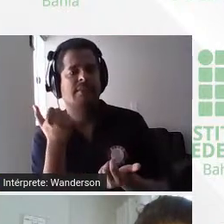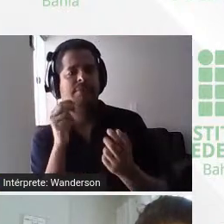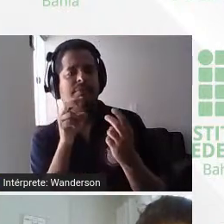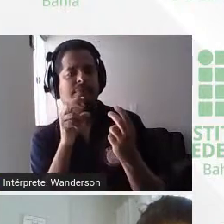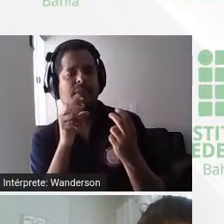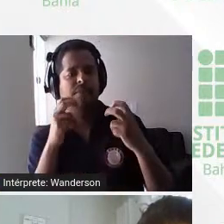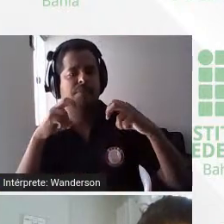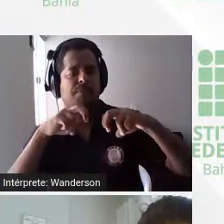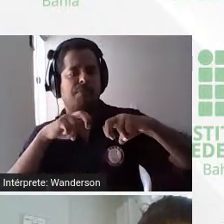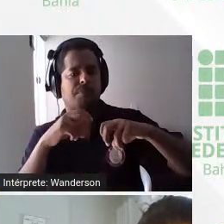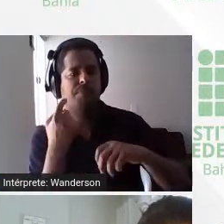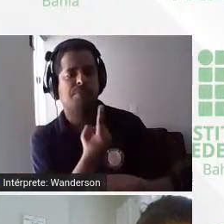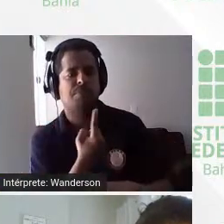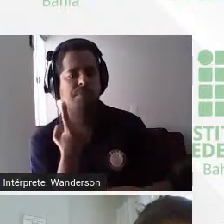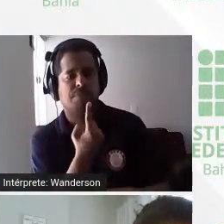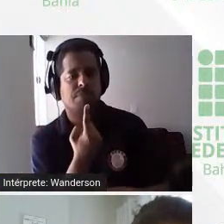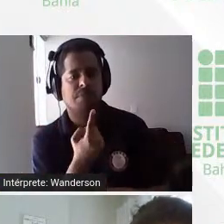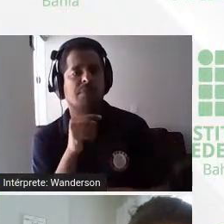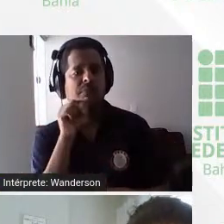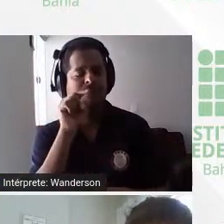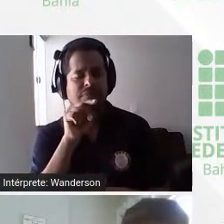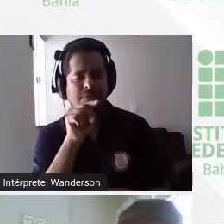individual. É uma plataforma